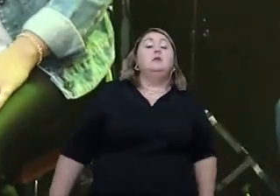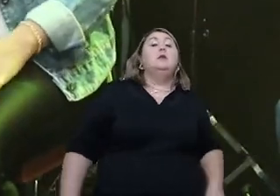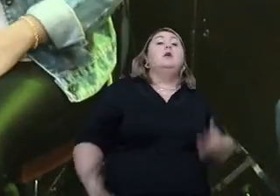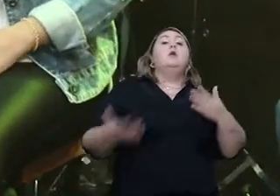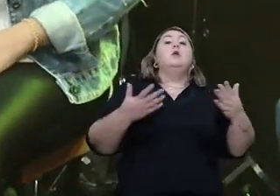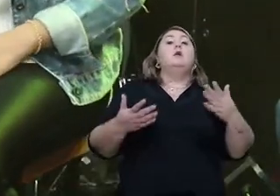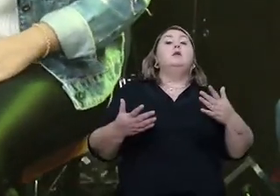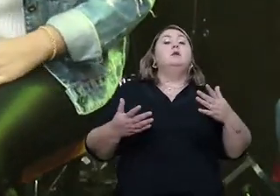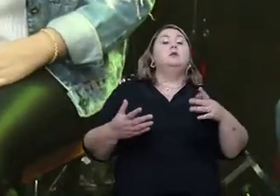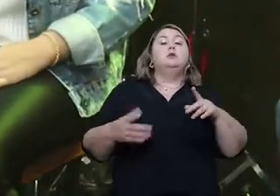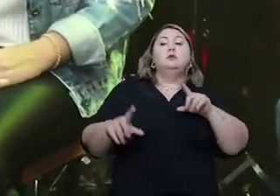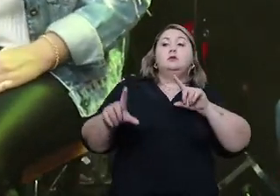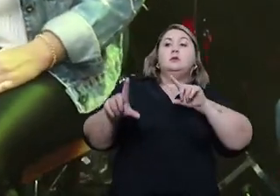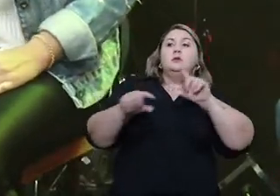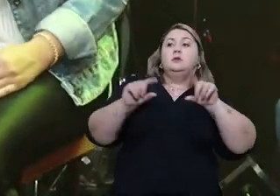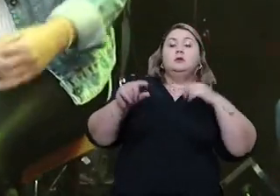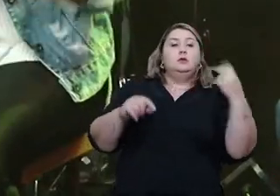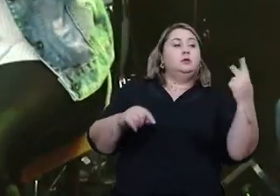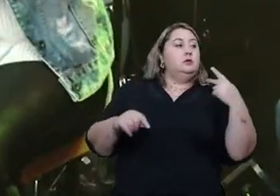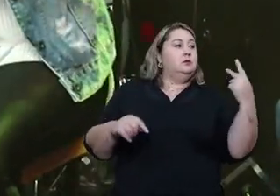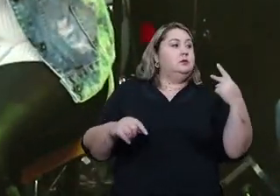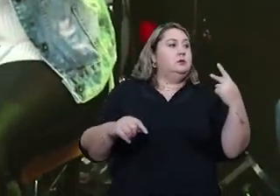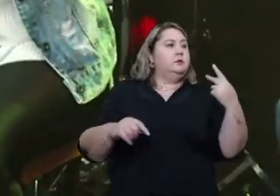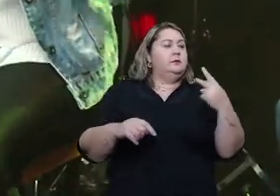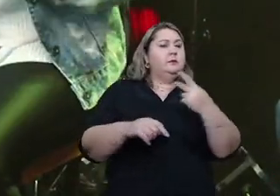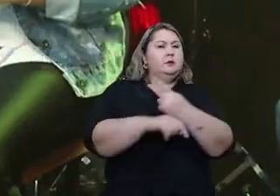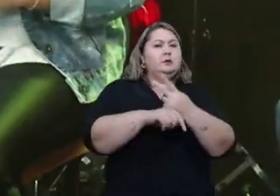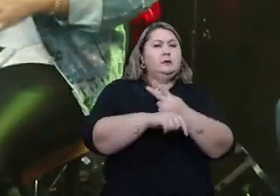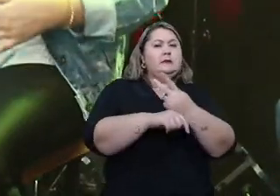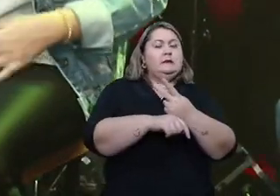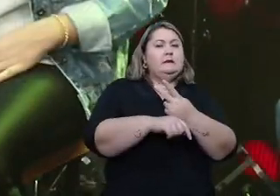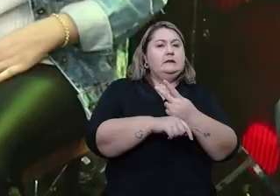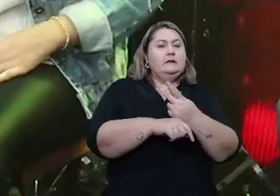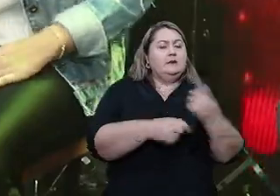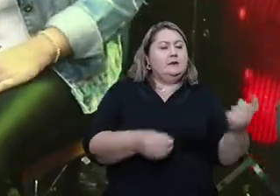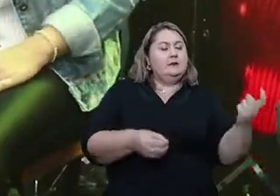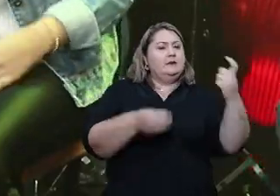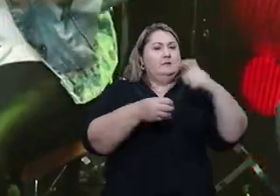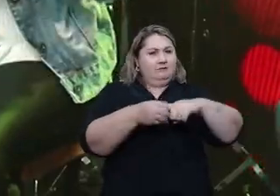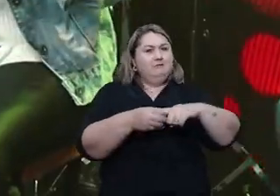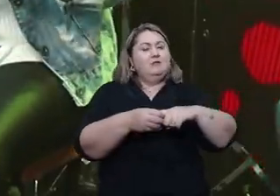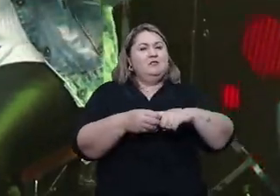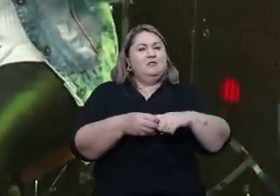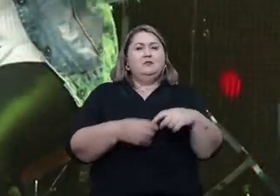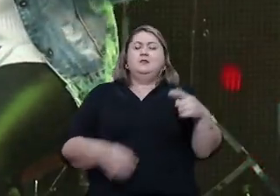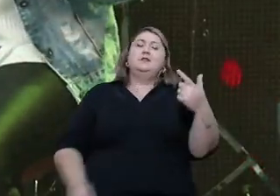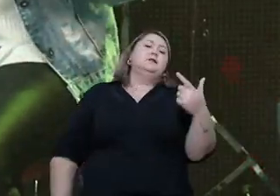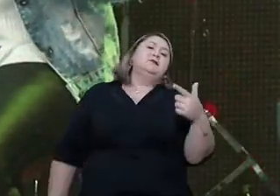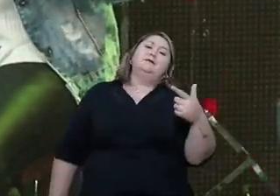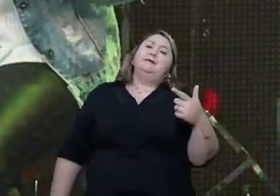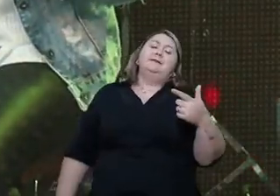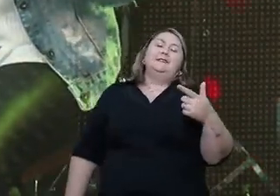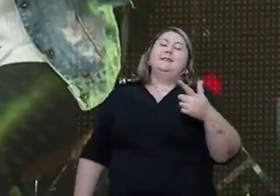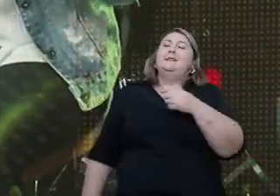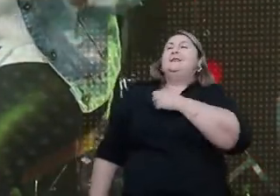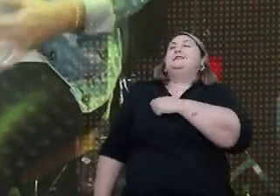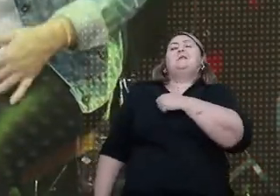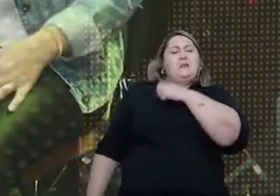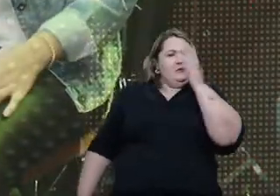Mas qual de nós vai procurar um pretexto, um motivo pra voltar? Foi ontem, mas eu já